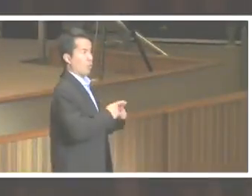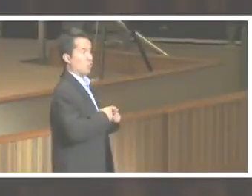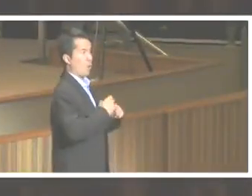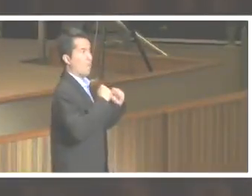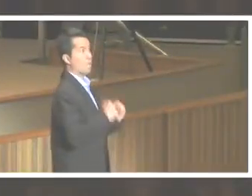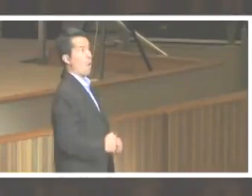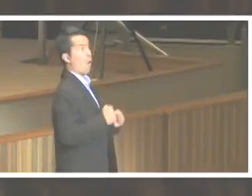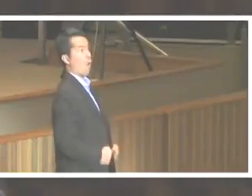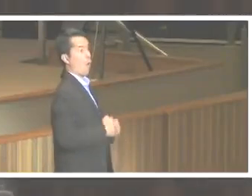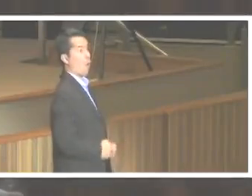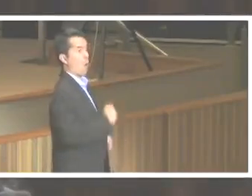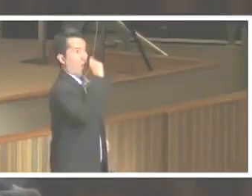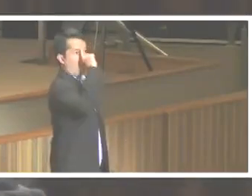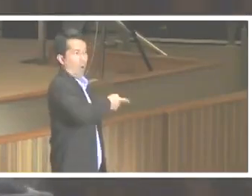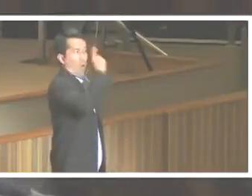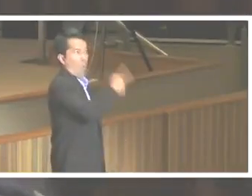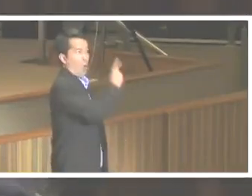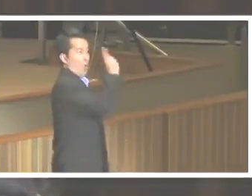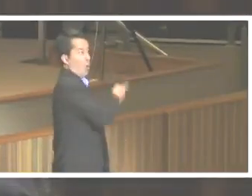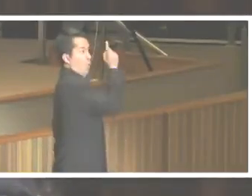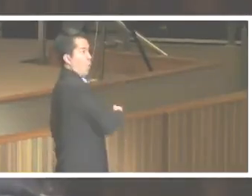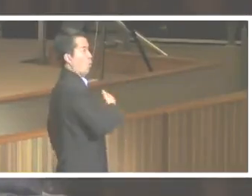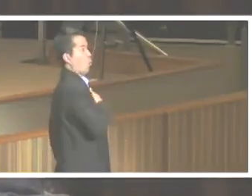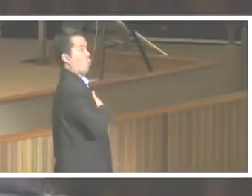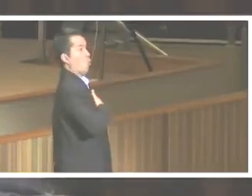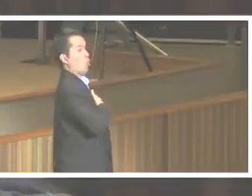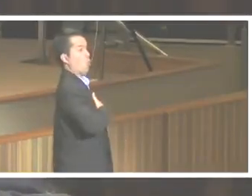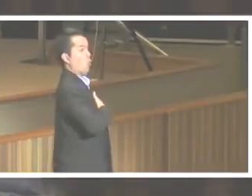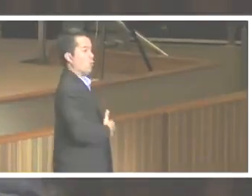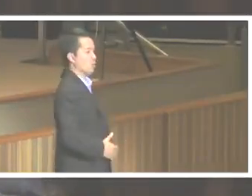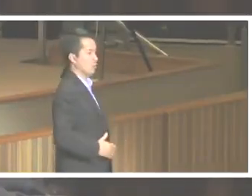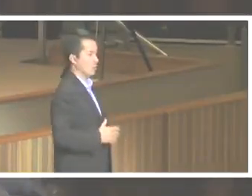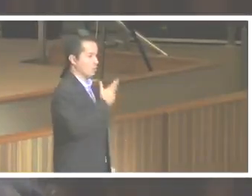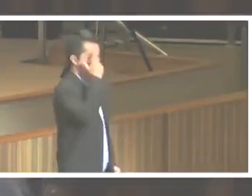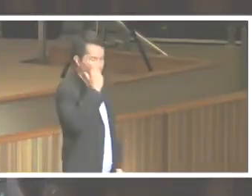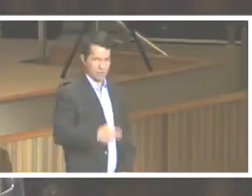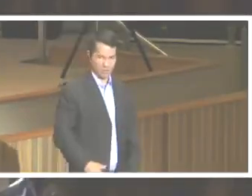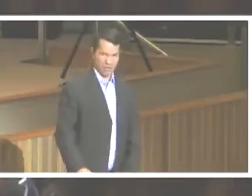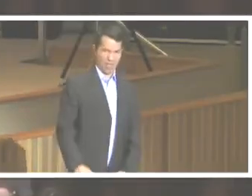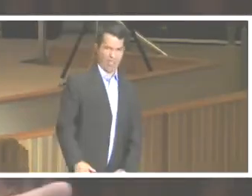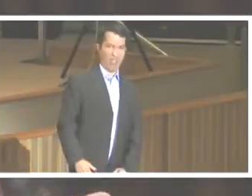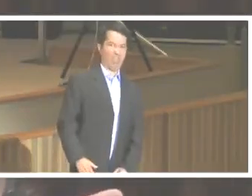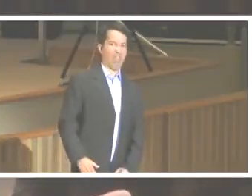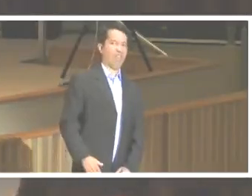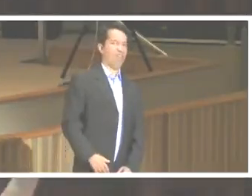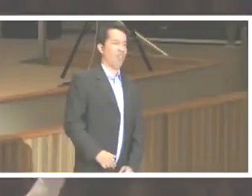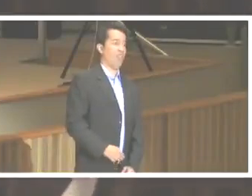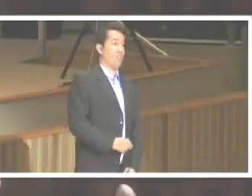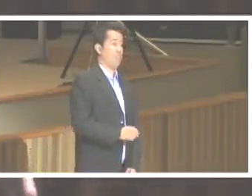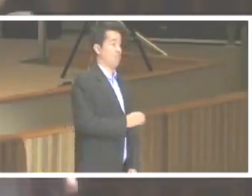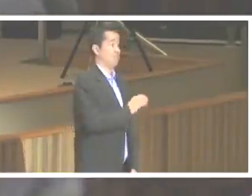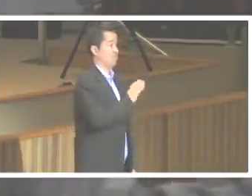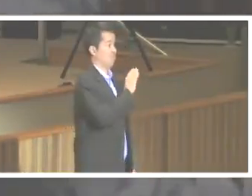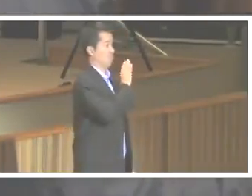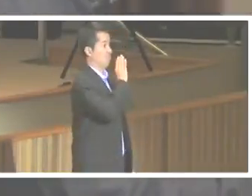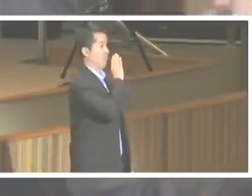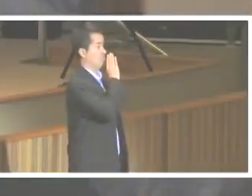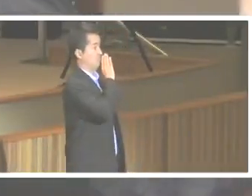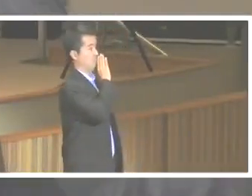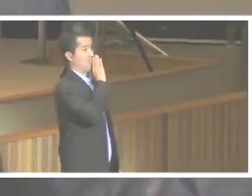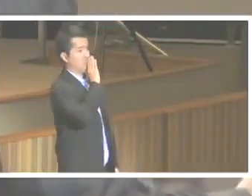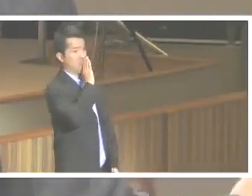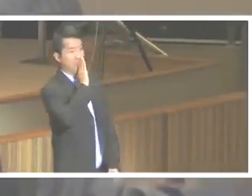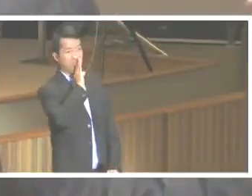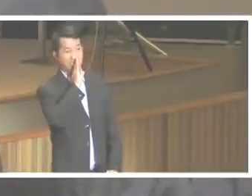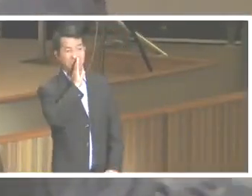olha que resposta ea gente fica imaginando essas coisas aqui queridos dessas coisas não